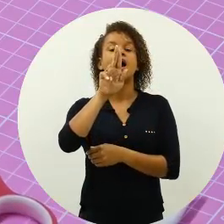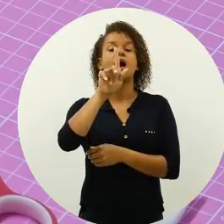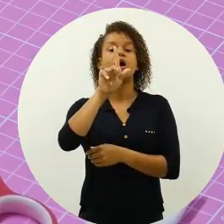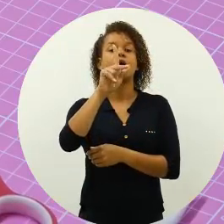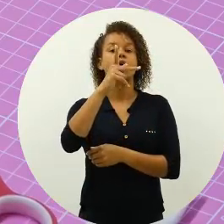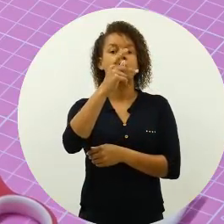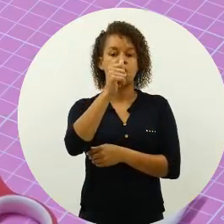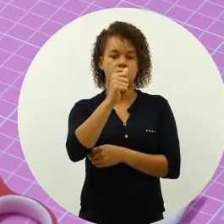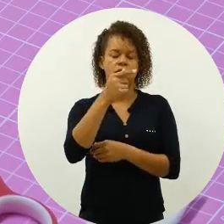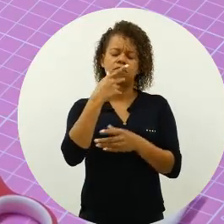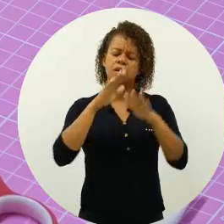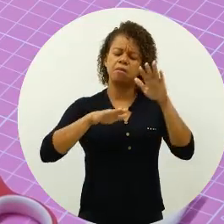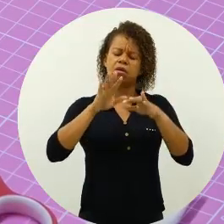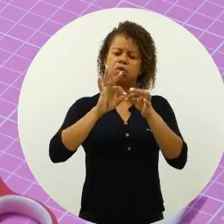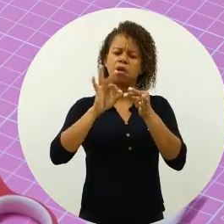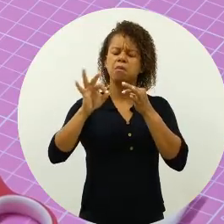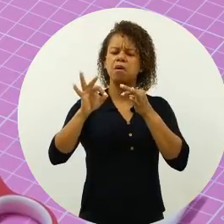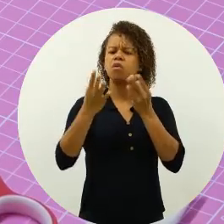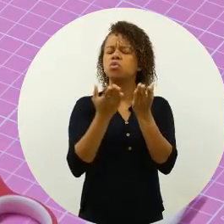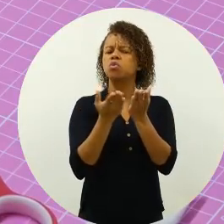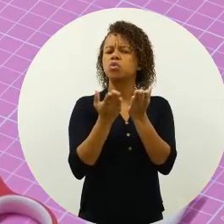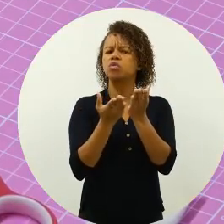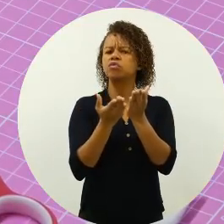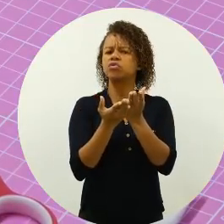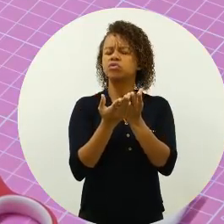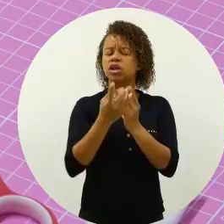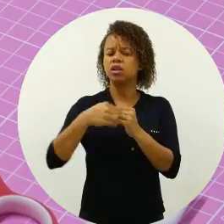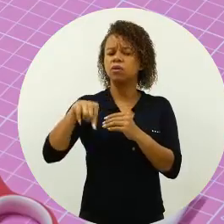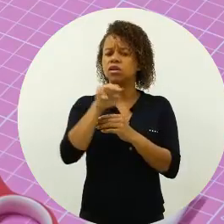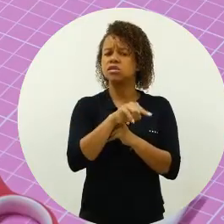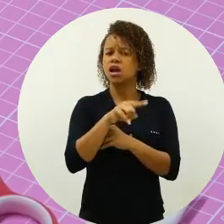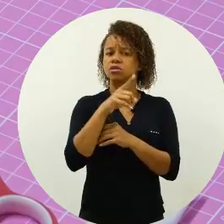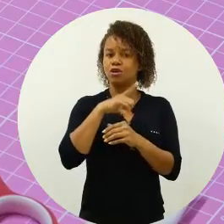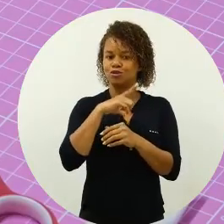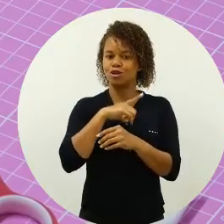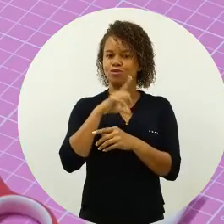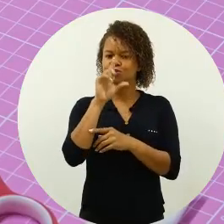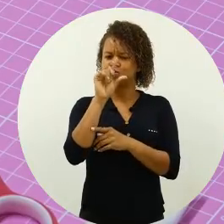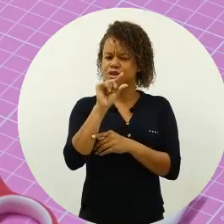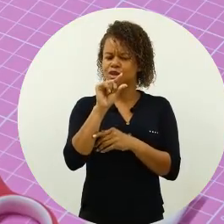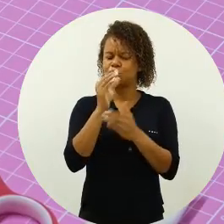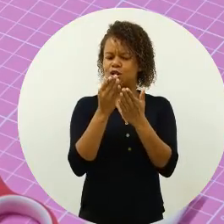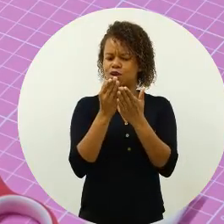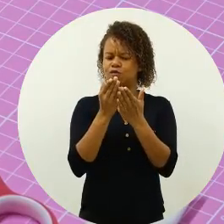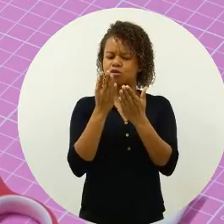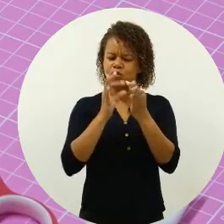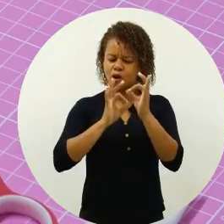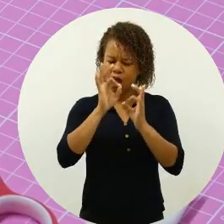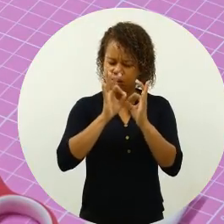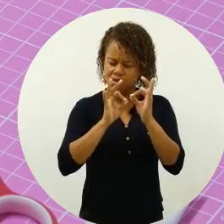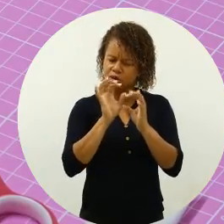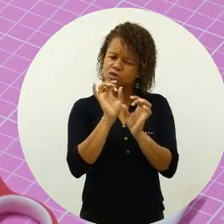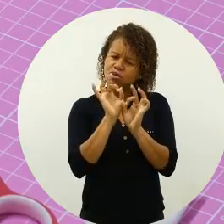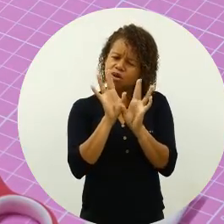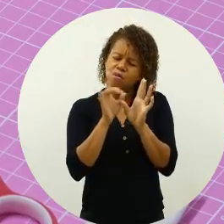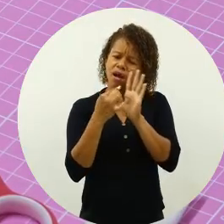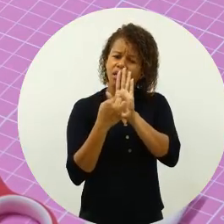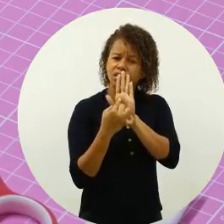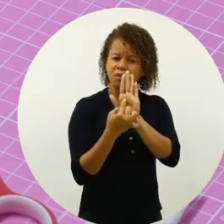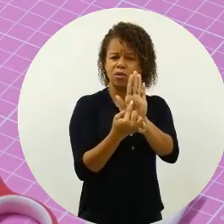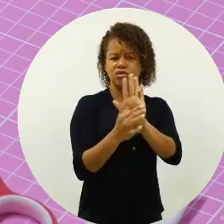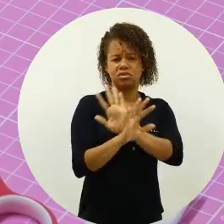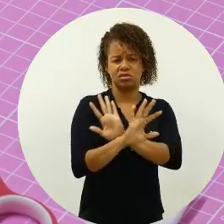do tamanho do seu livro. Neste caso, nós temos um pequeno livro que estamos colocando aqui somente para